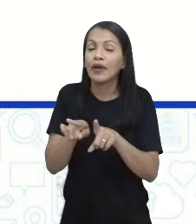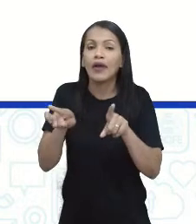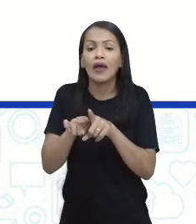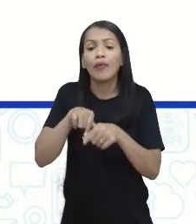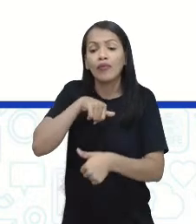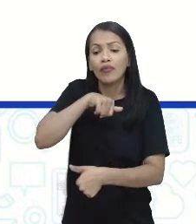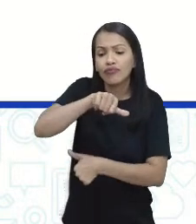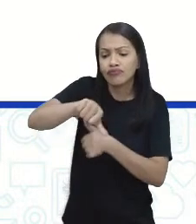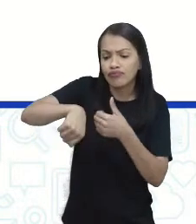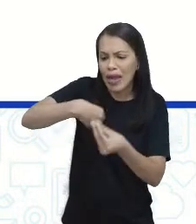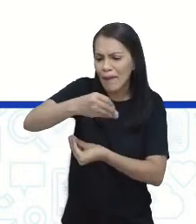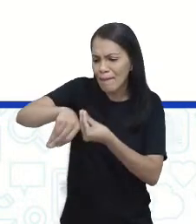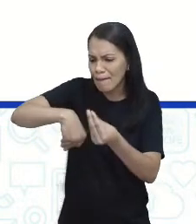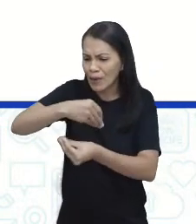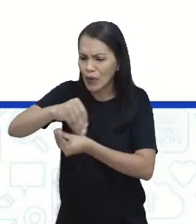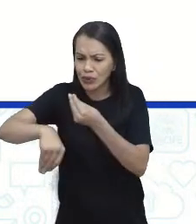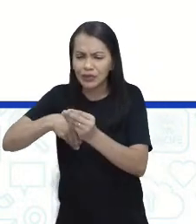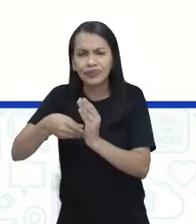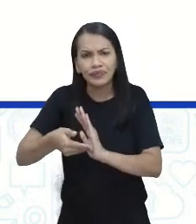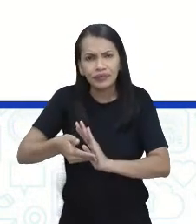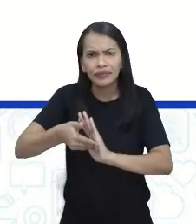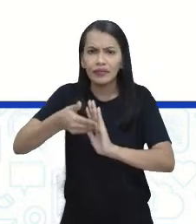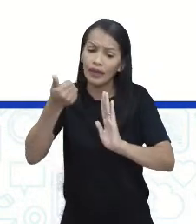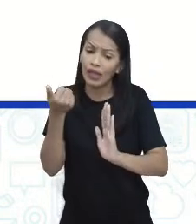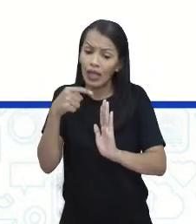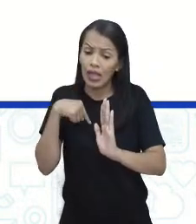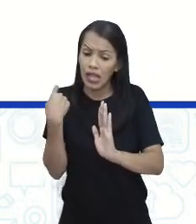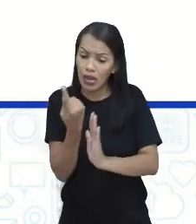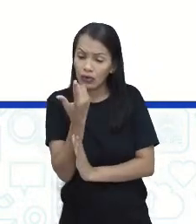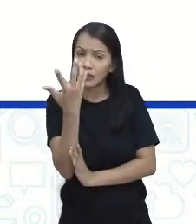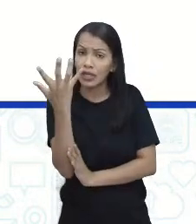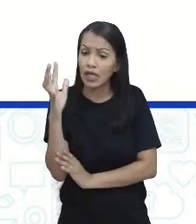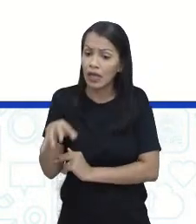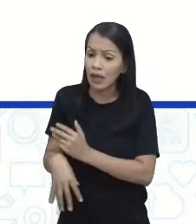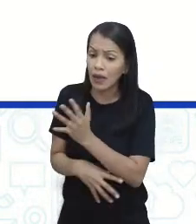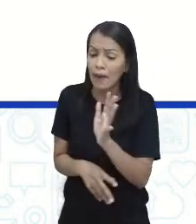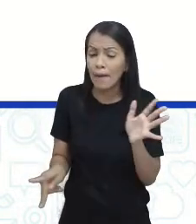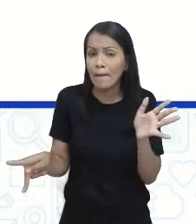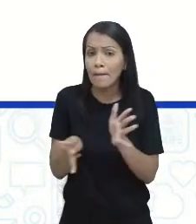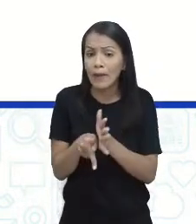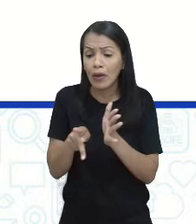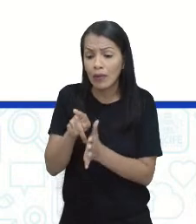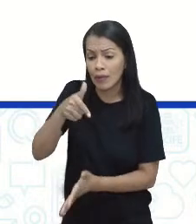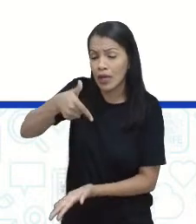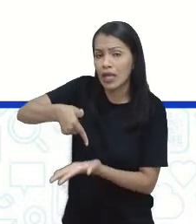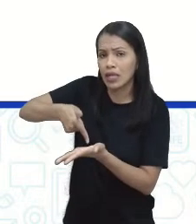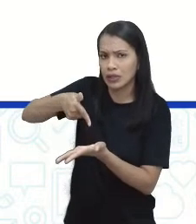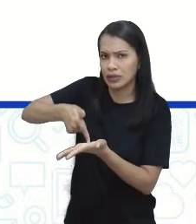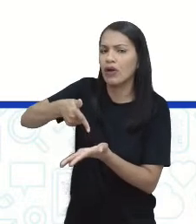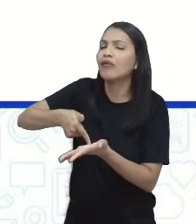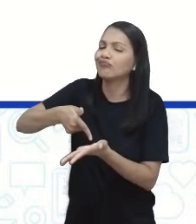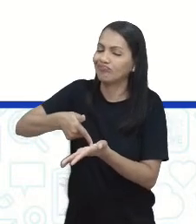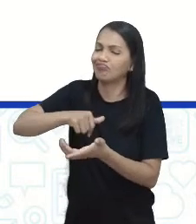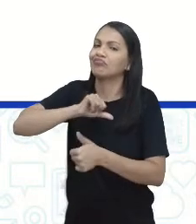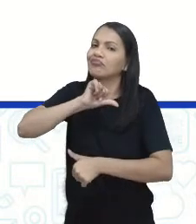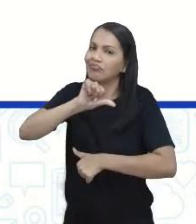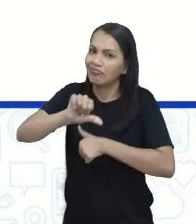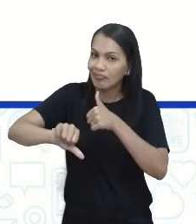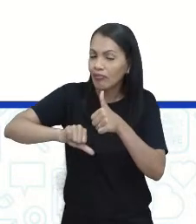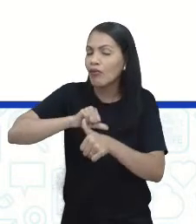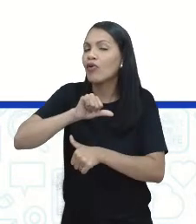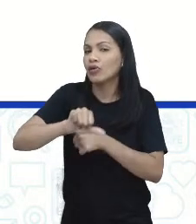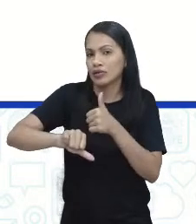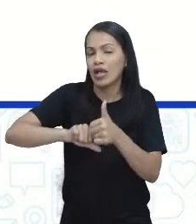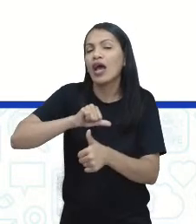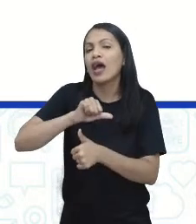dessa matéria-prima que é extraída da nossa natureza, né? Como o próprio petróleo, né? E transformar esse